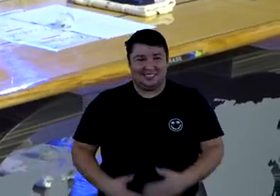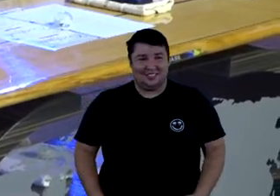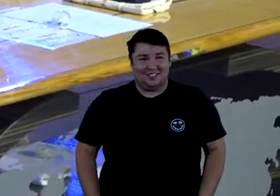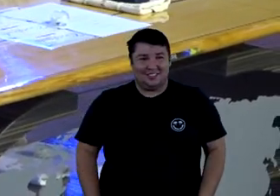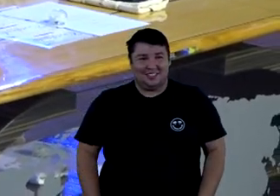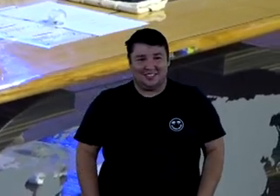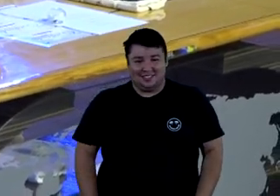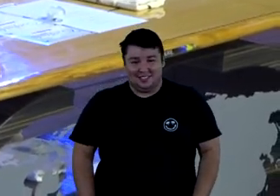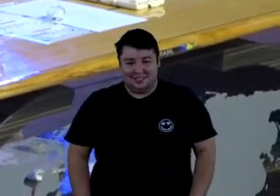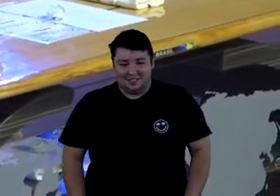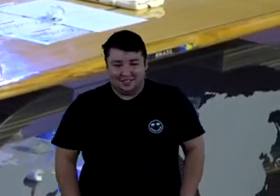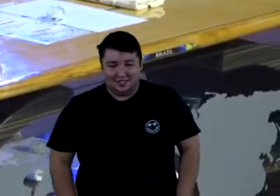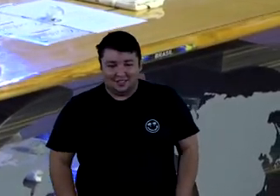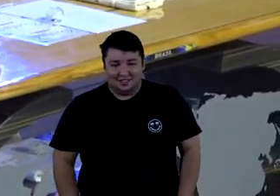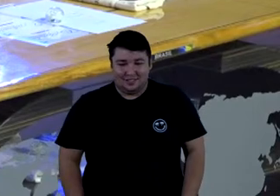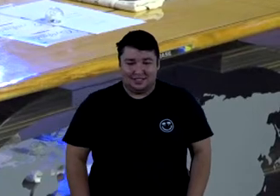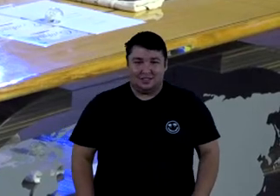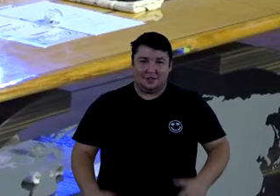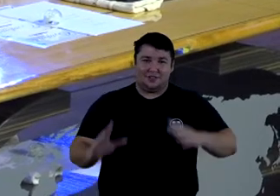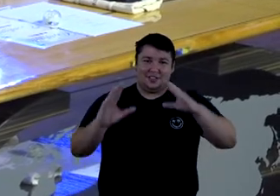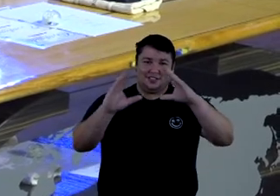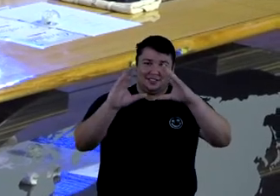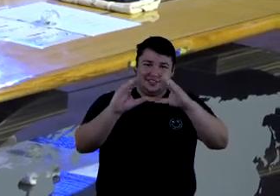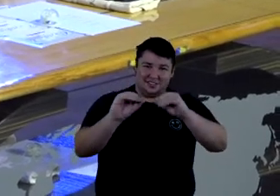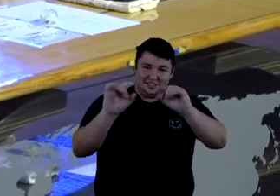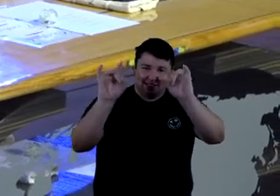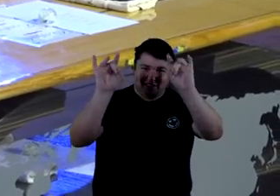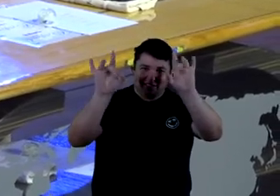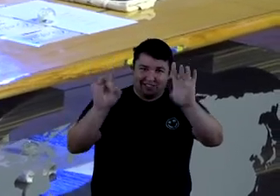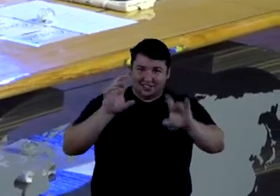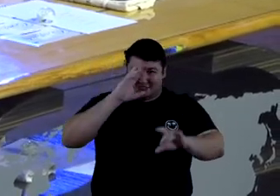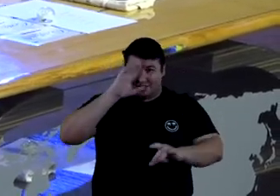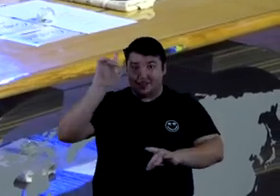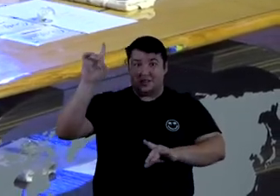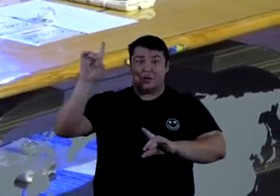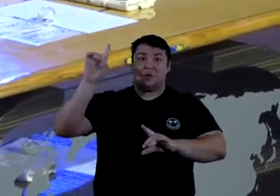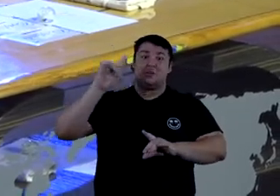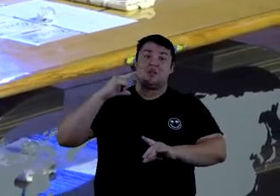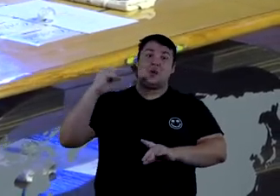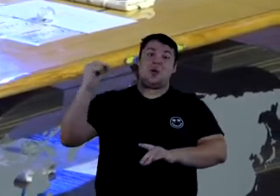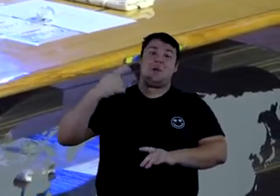Essa é um dia, uma noite muito especial que o Senhor separou para nós.